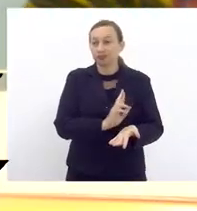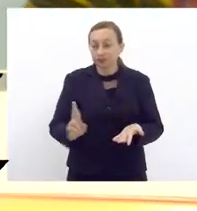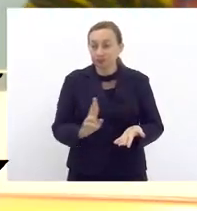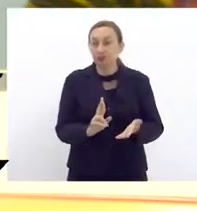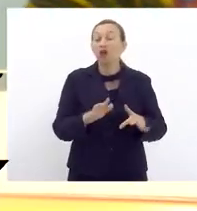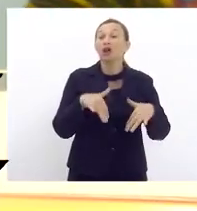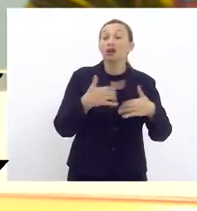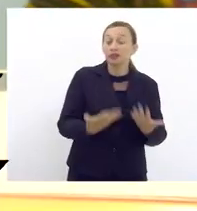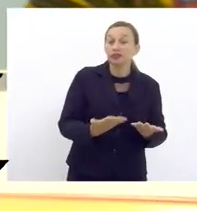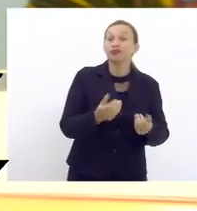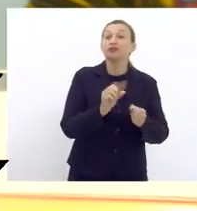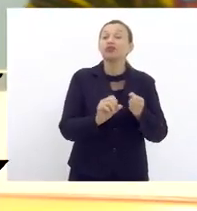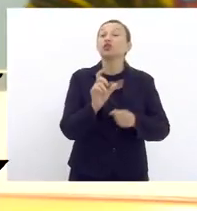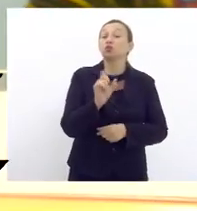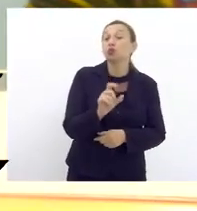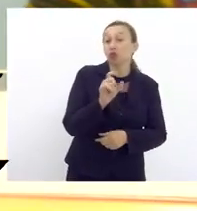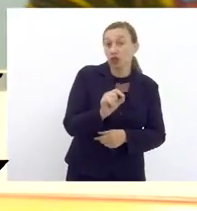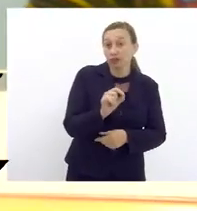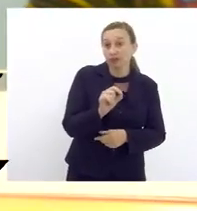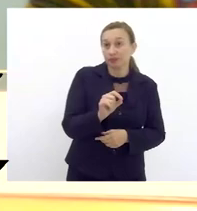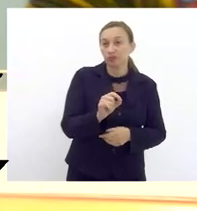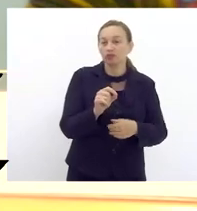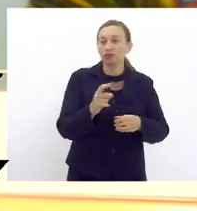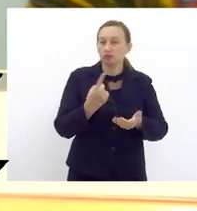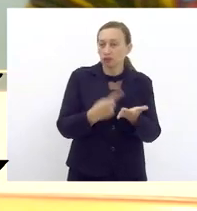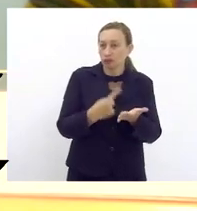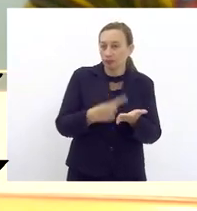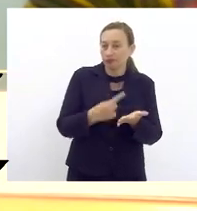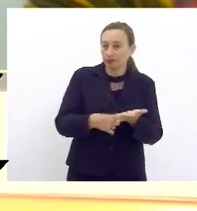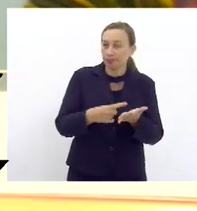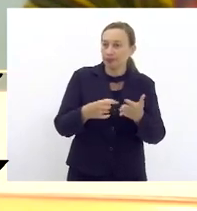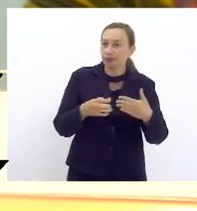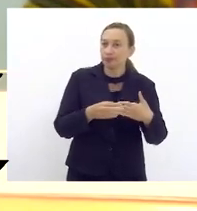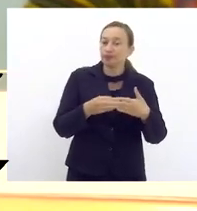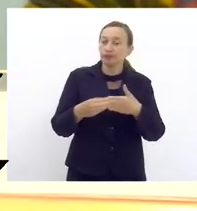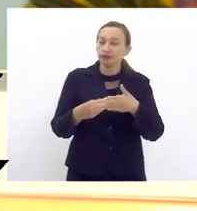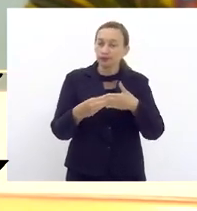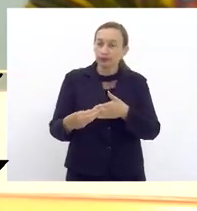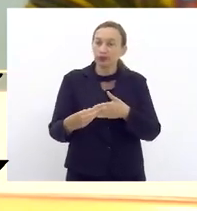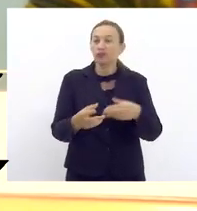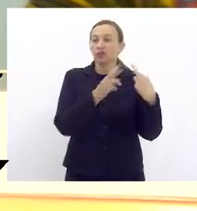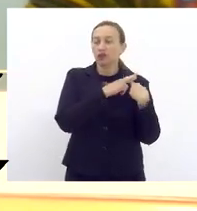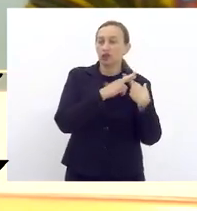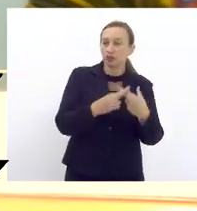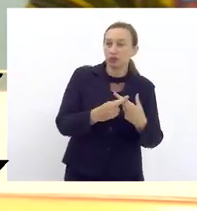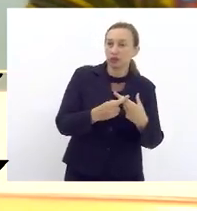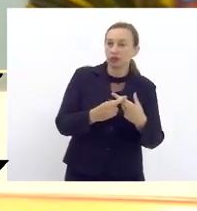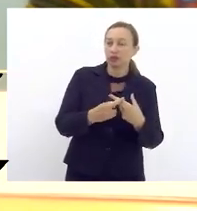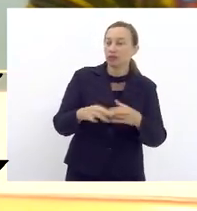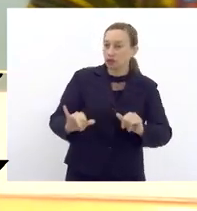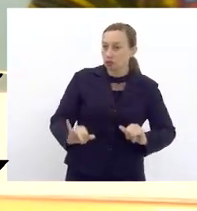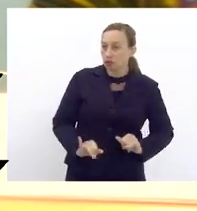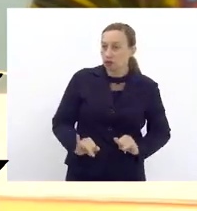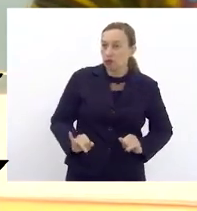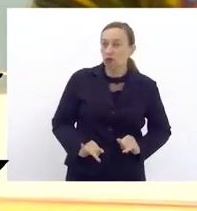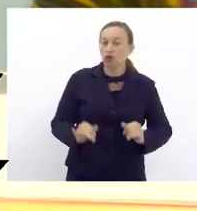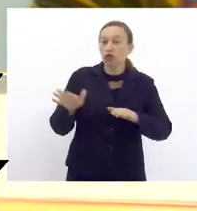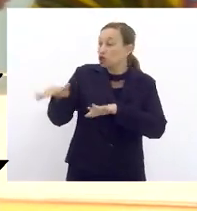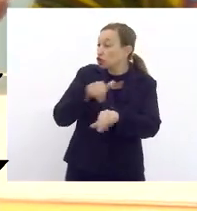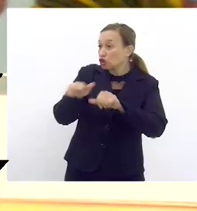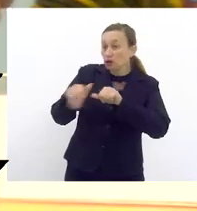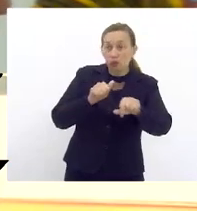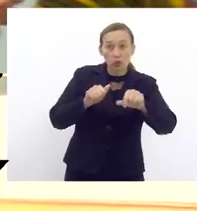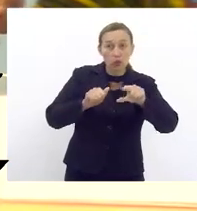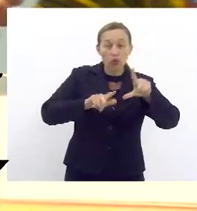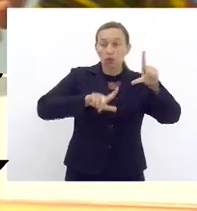combinou uma manifestação a gente levou os responsável dessas vítimas a gente levou a vítima chamou a imprensa a gente foi para frente